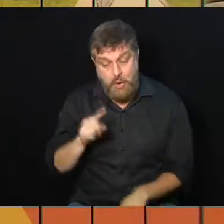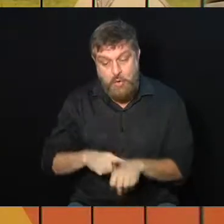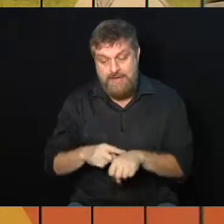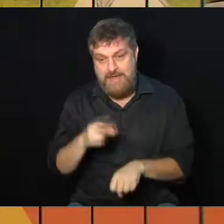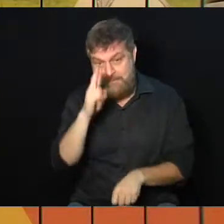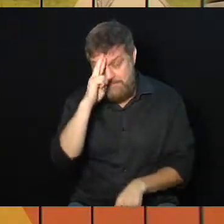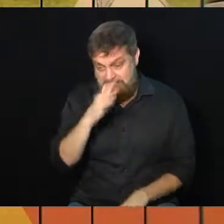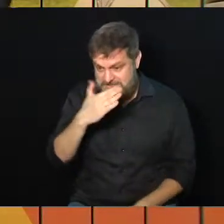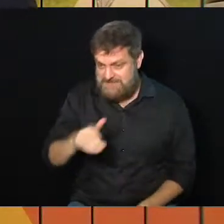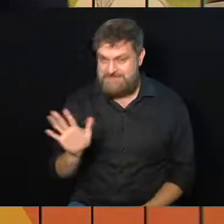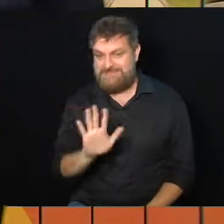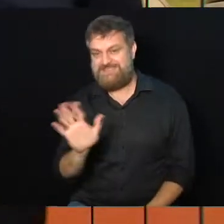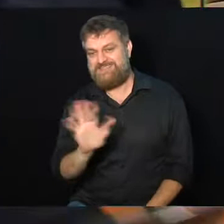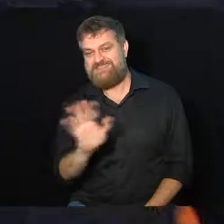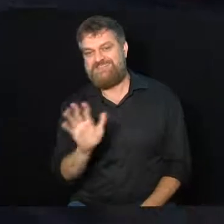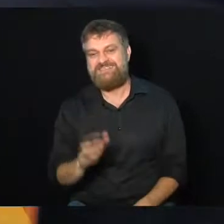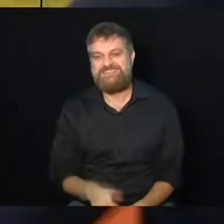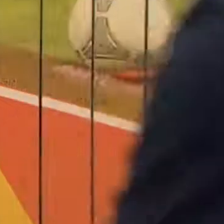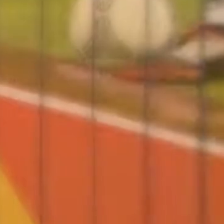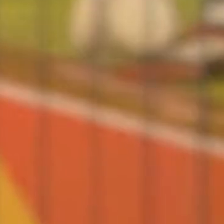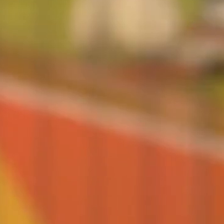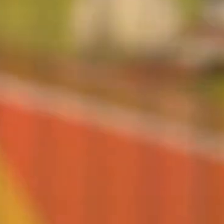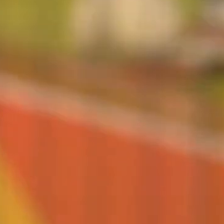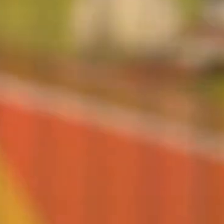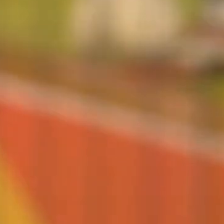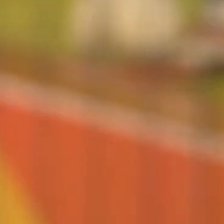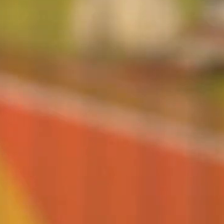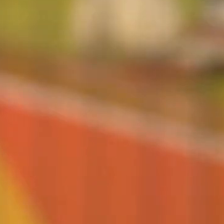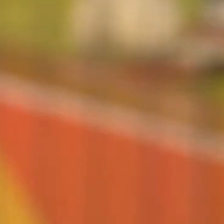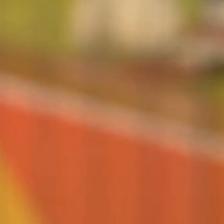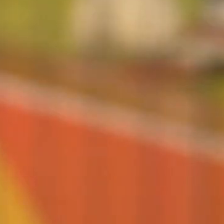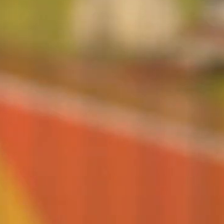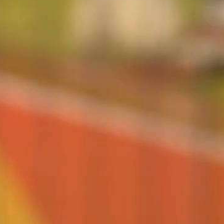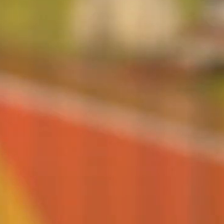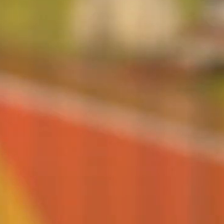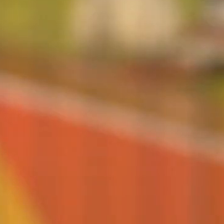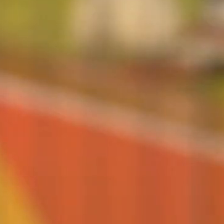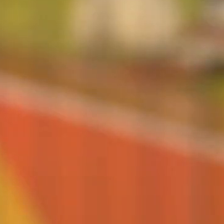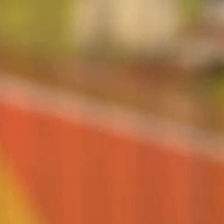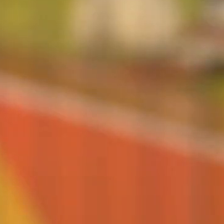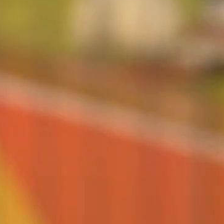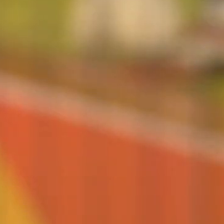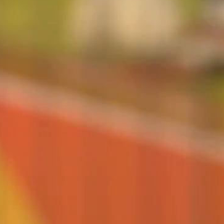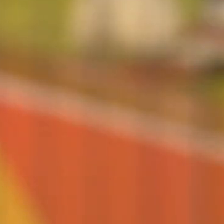ao 12:30. Até lá, hein? Tchau, tchau.